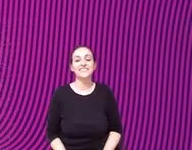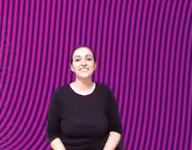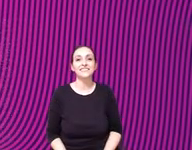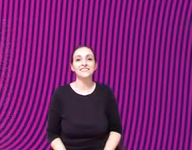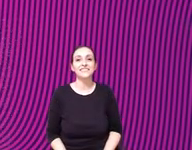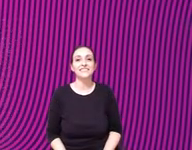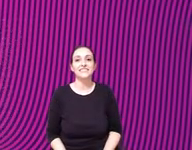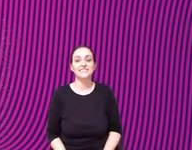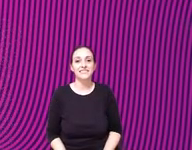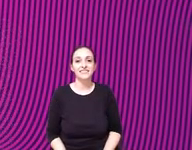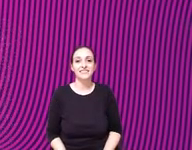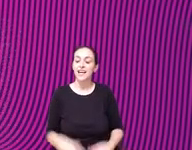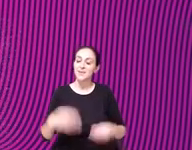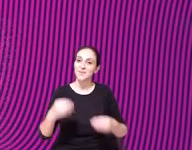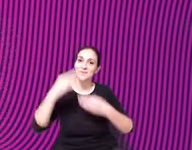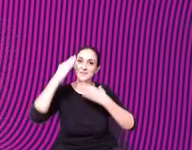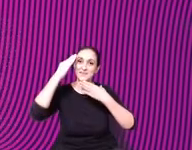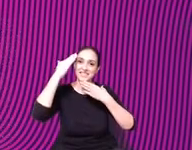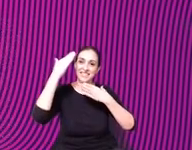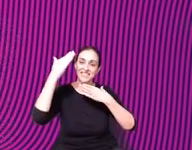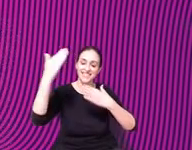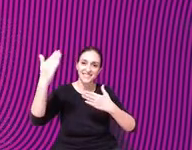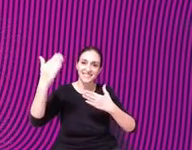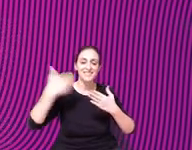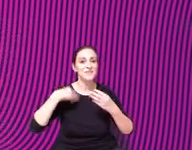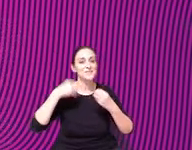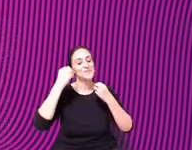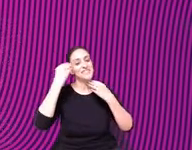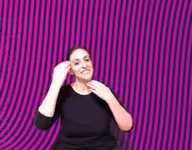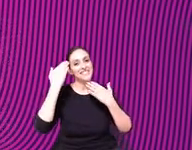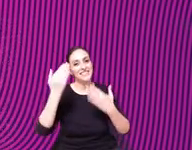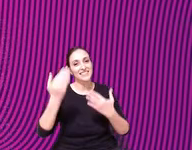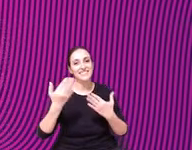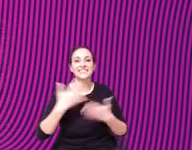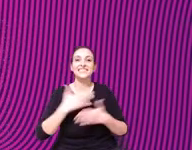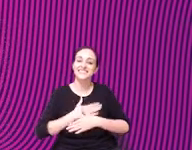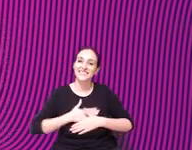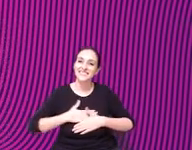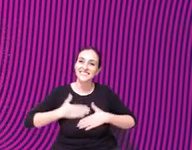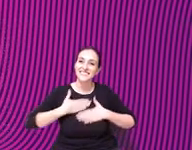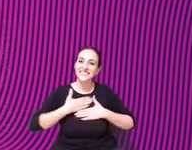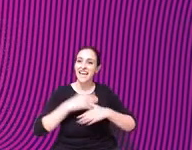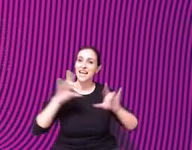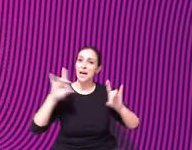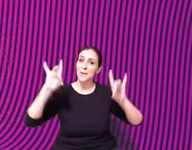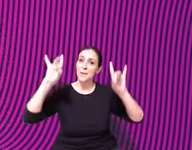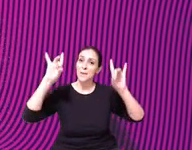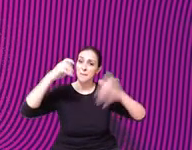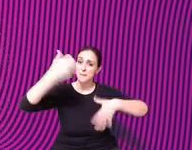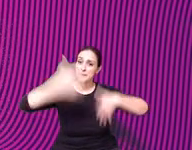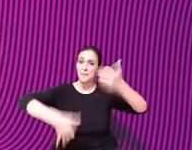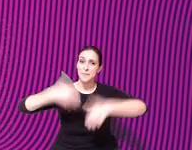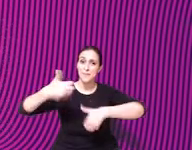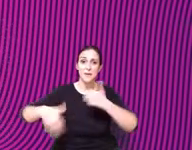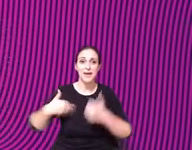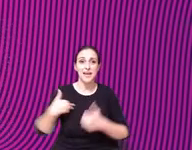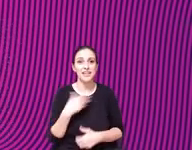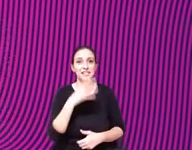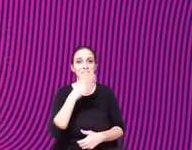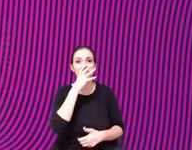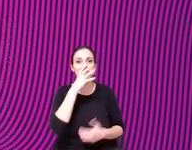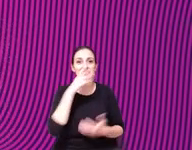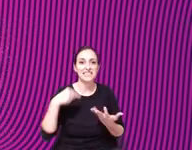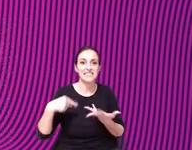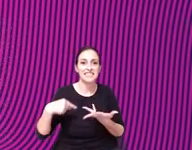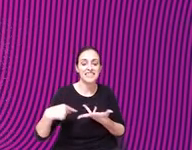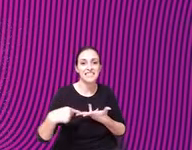Muito bom, obrigada. Muito obrigado. Foi excelente a explanação. Estava colocando que acho que a